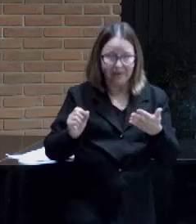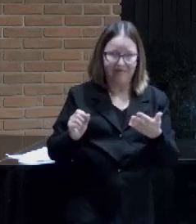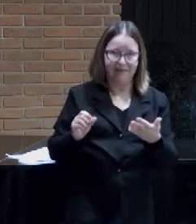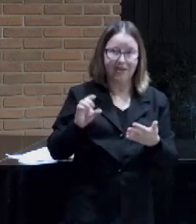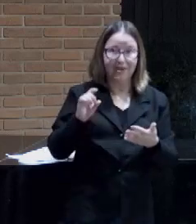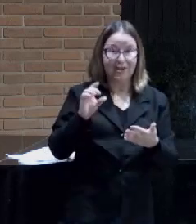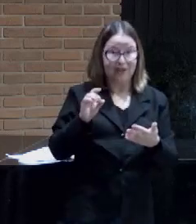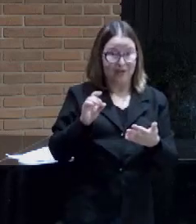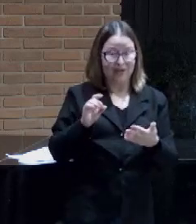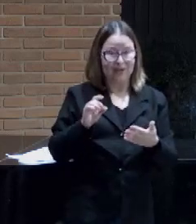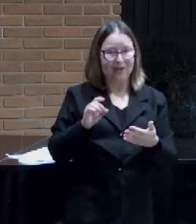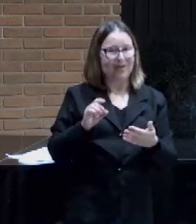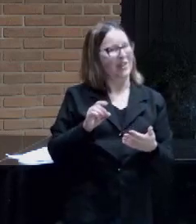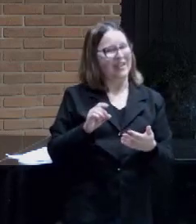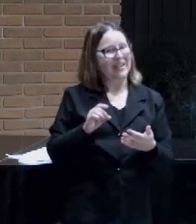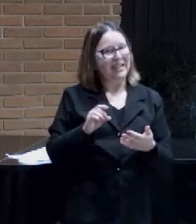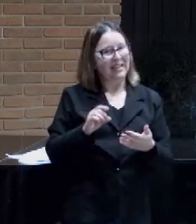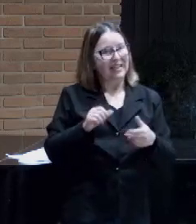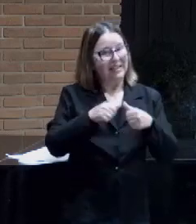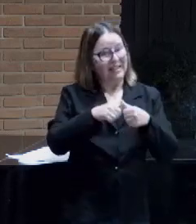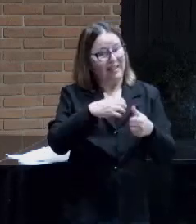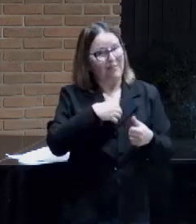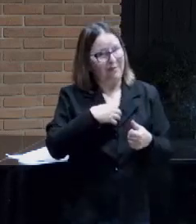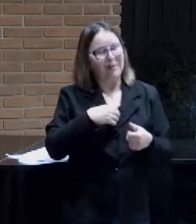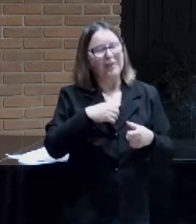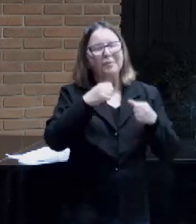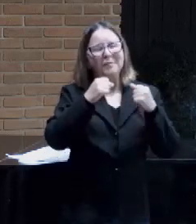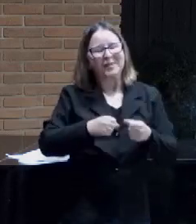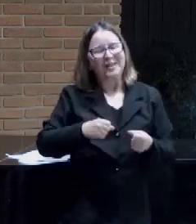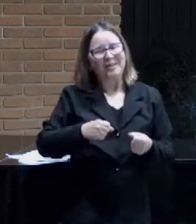que nós podemos obedecer, amar o Senhor.